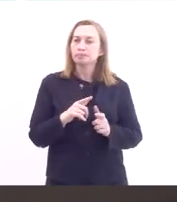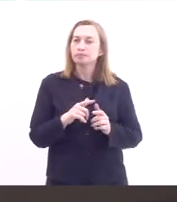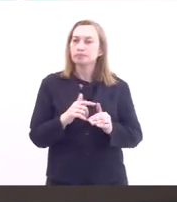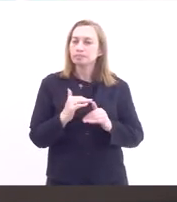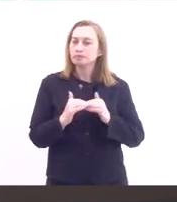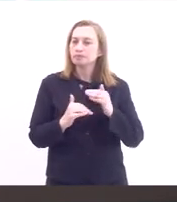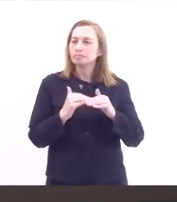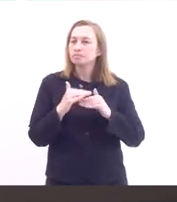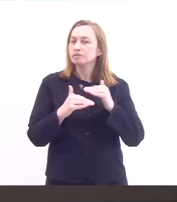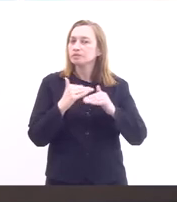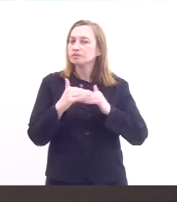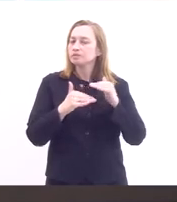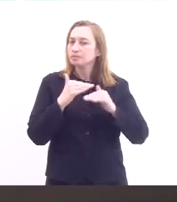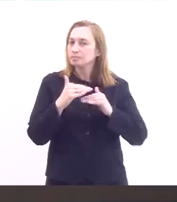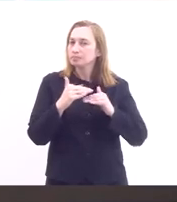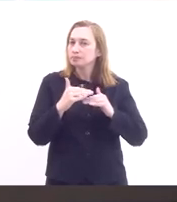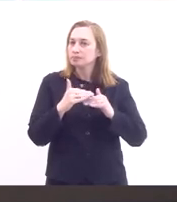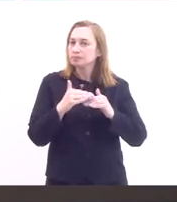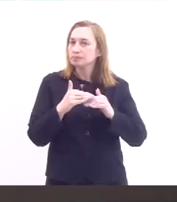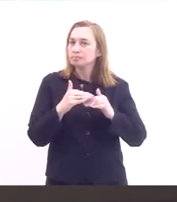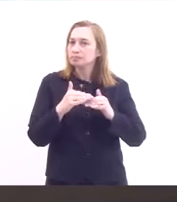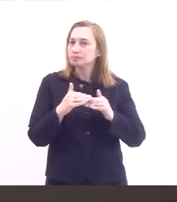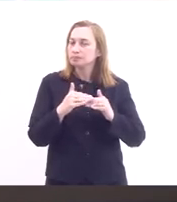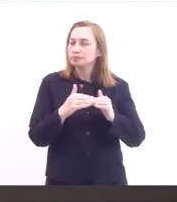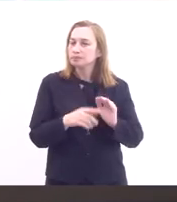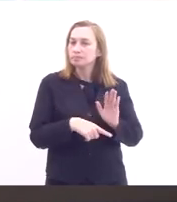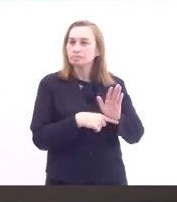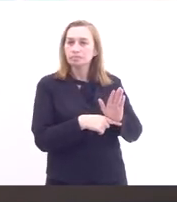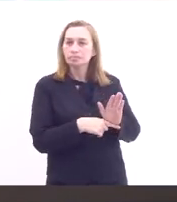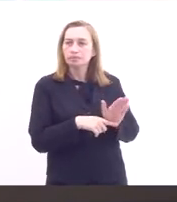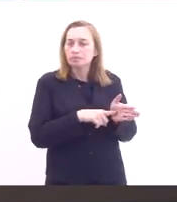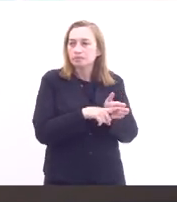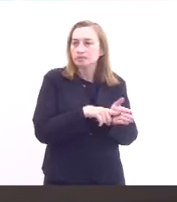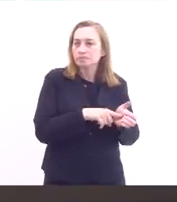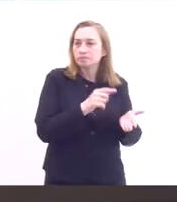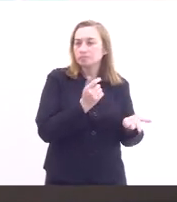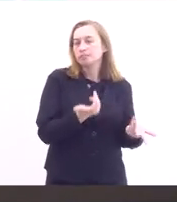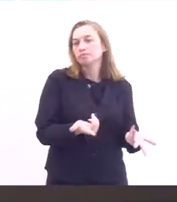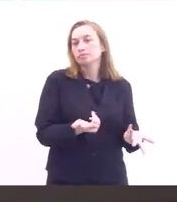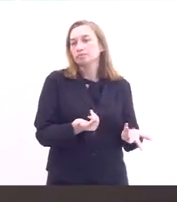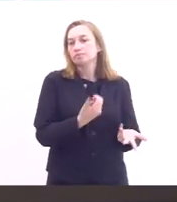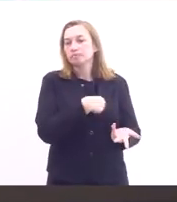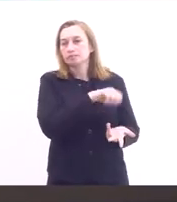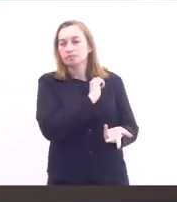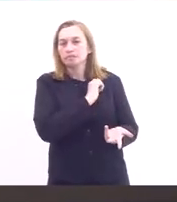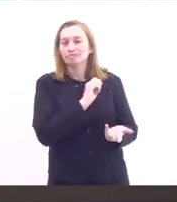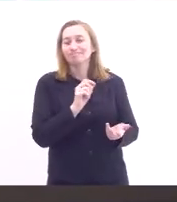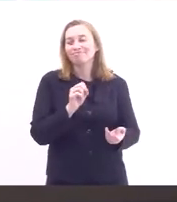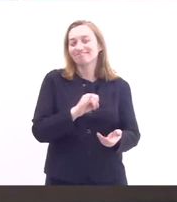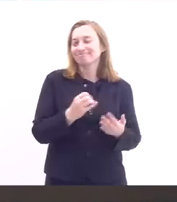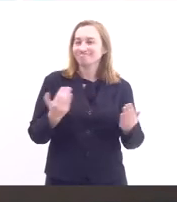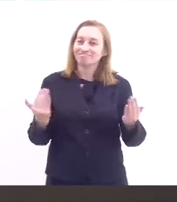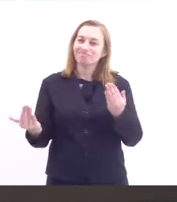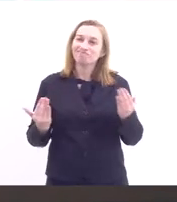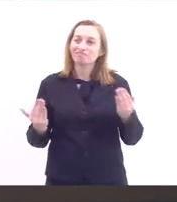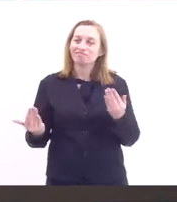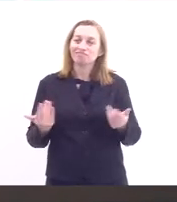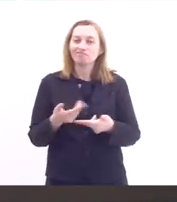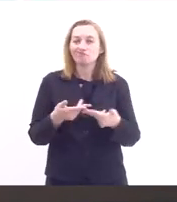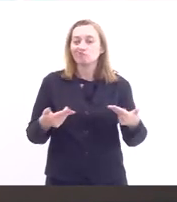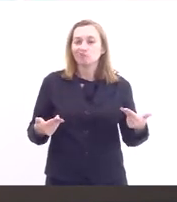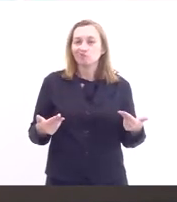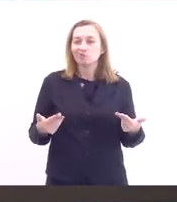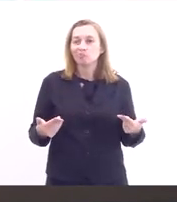crescimento dos benefícios fiscais concedidos, porque senão a gente fica comparando coisas que não